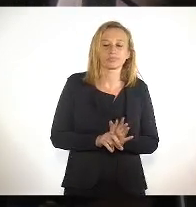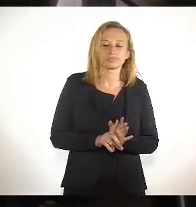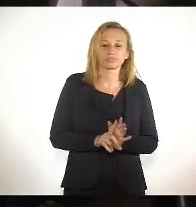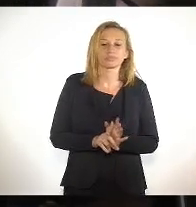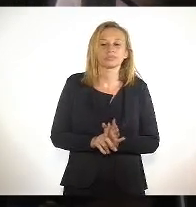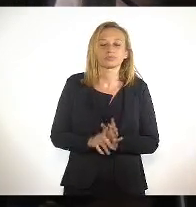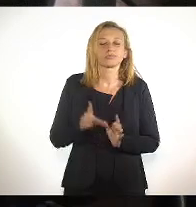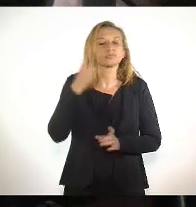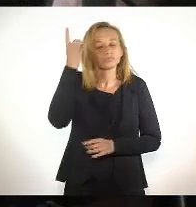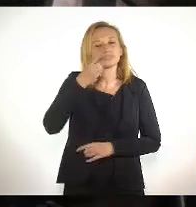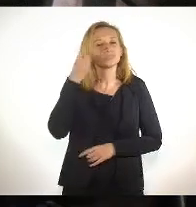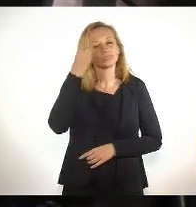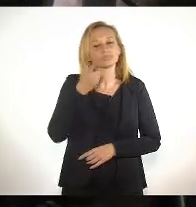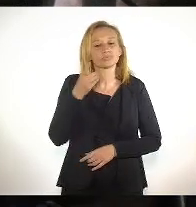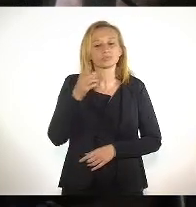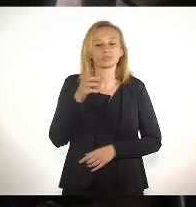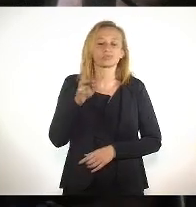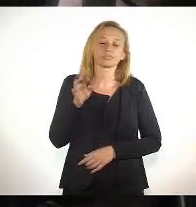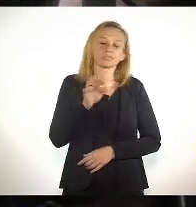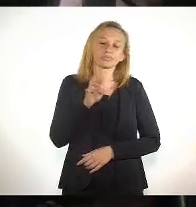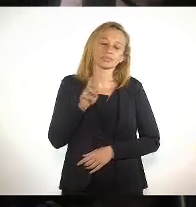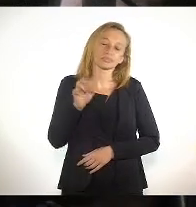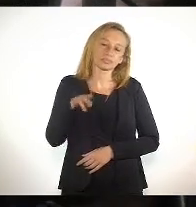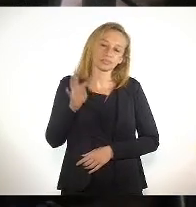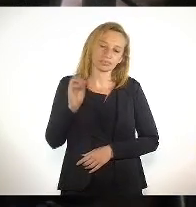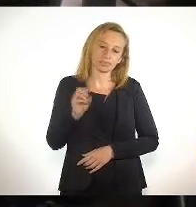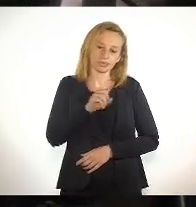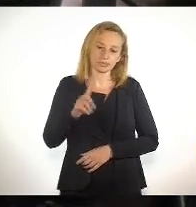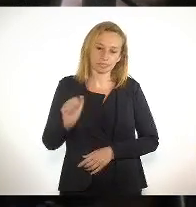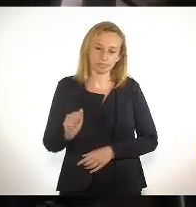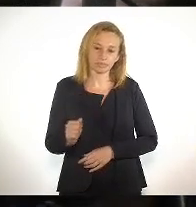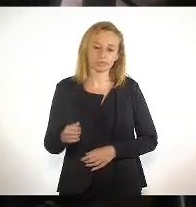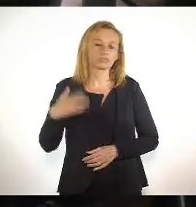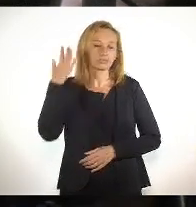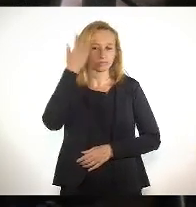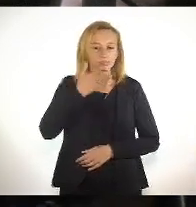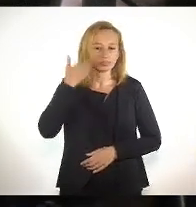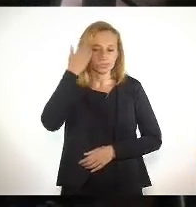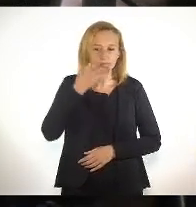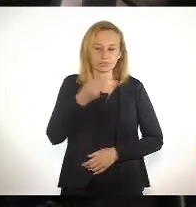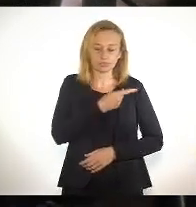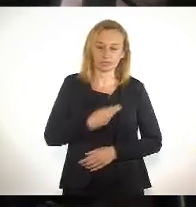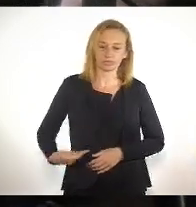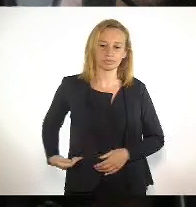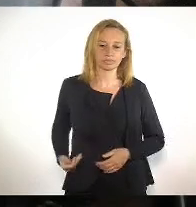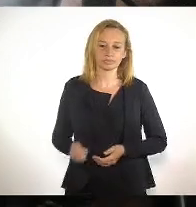autoria do deputado Renato Zaca, que solicita ao excelentíssimo senhor governador do Estado do Rio de Janeiro